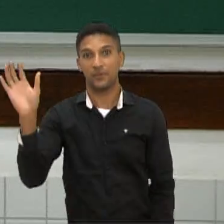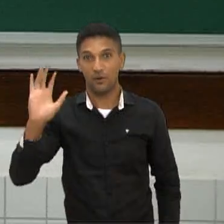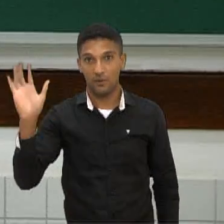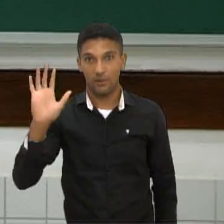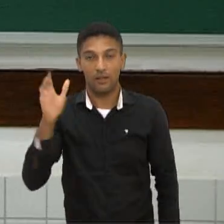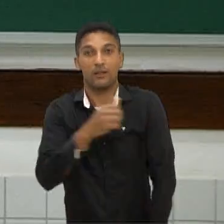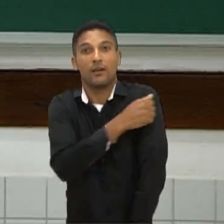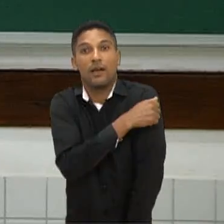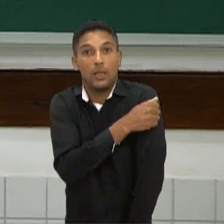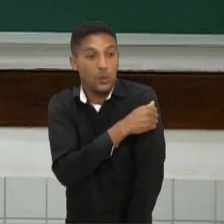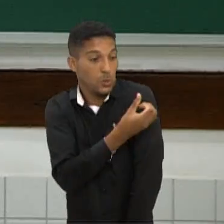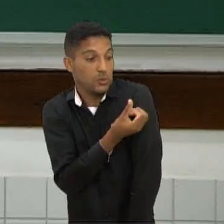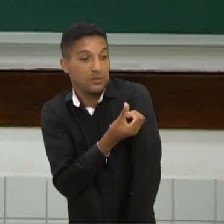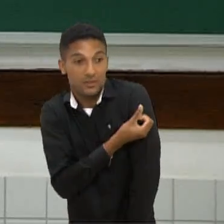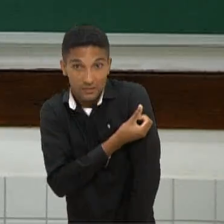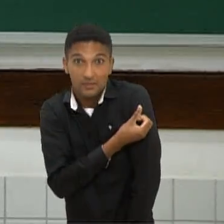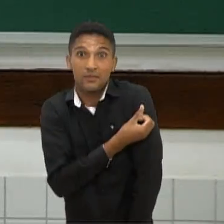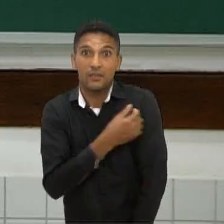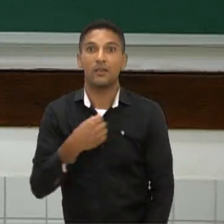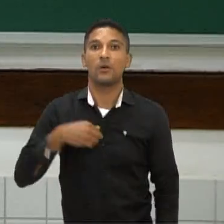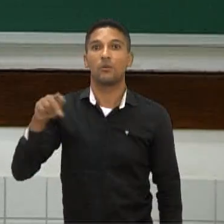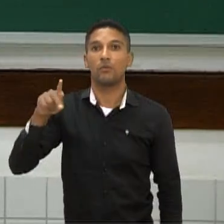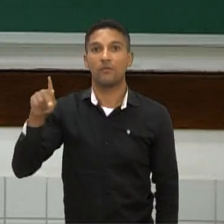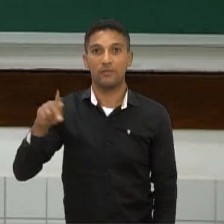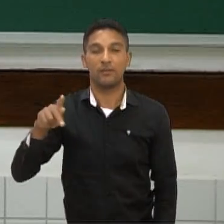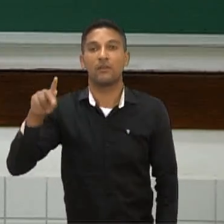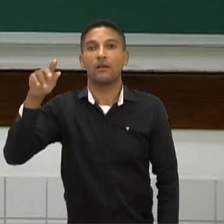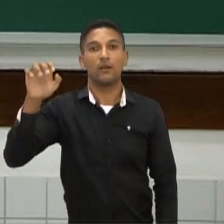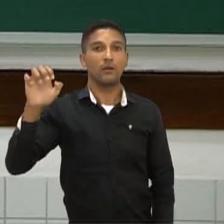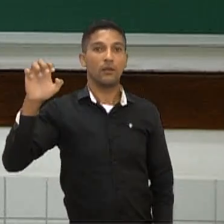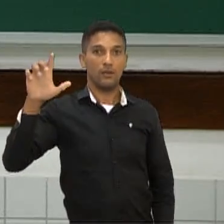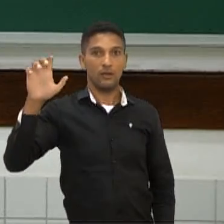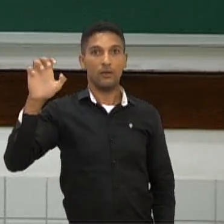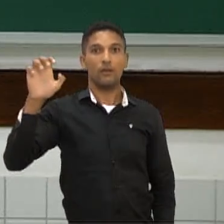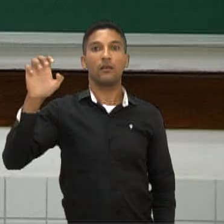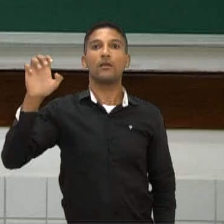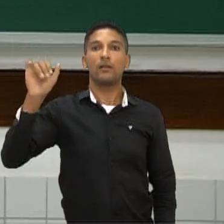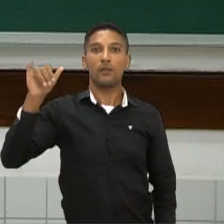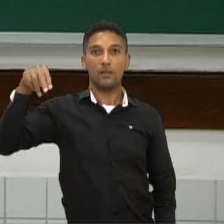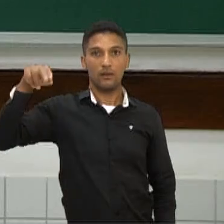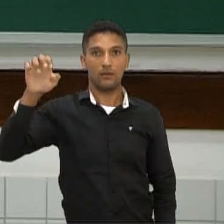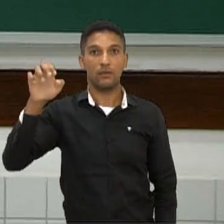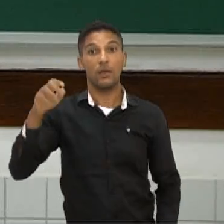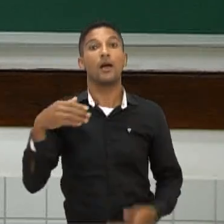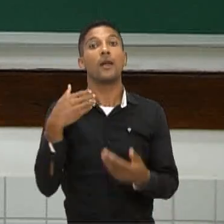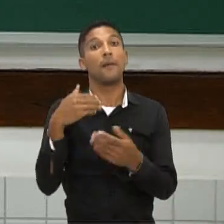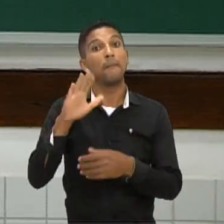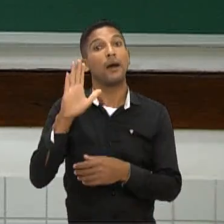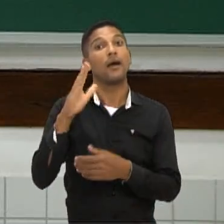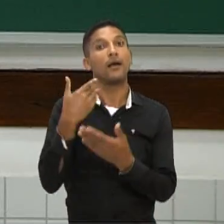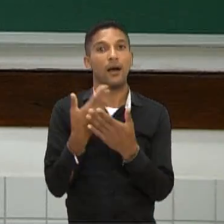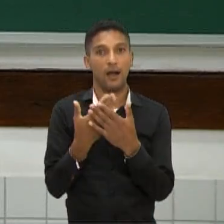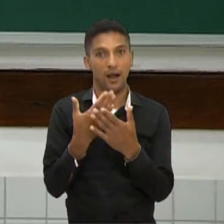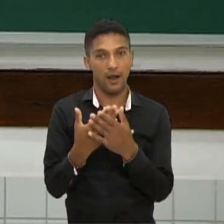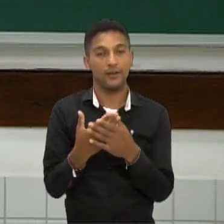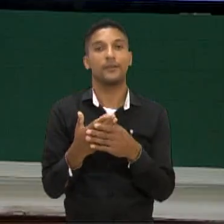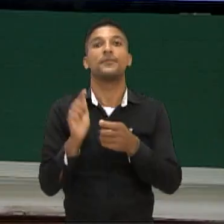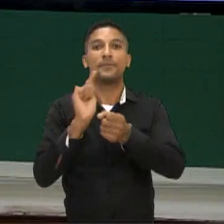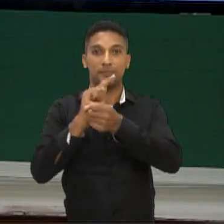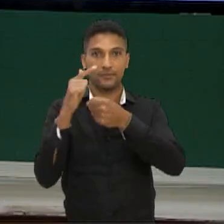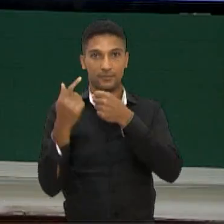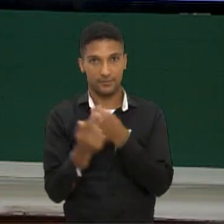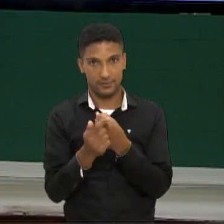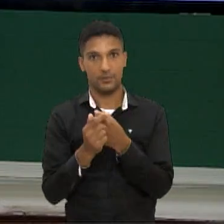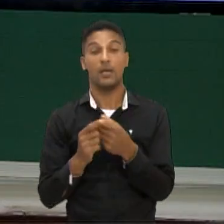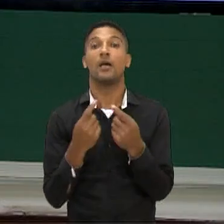alunos do sexto ano, eu sou a professora Elaine e vamos a mais uma aula de Geografia. Só que antes do início das nossas